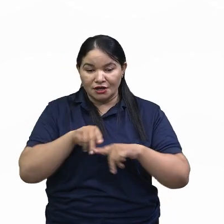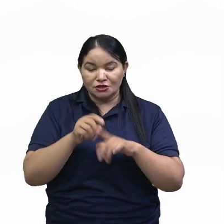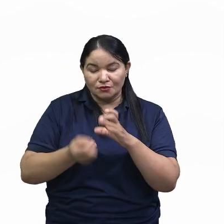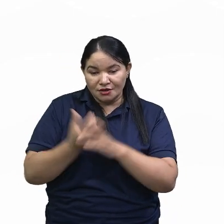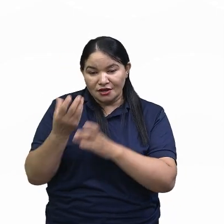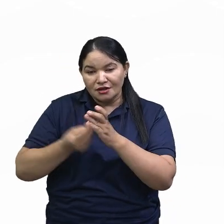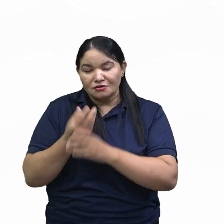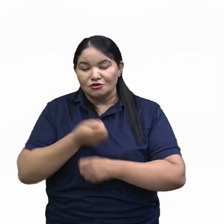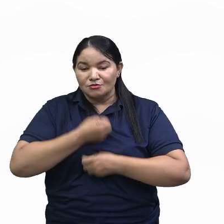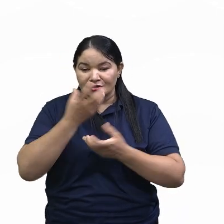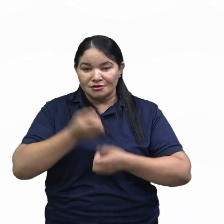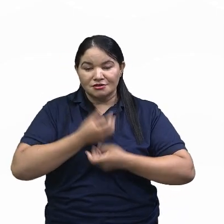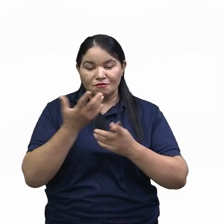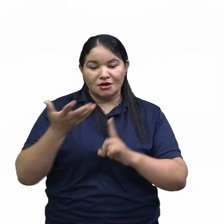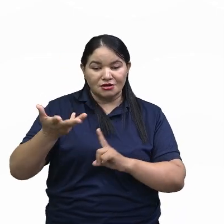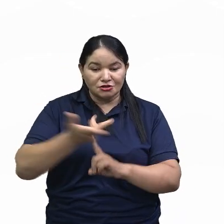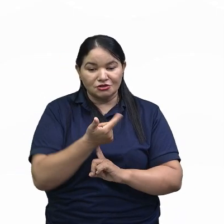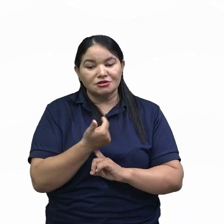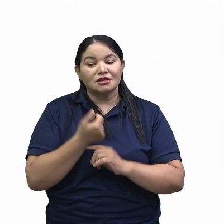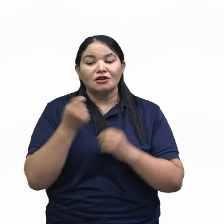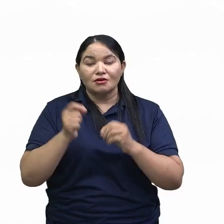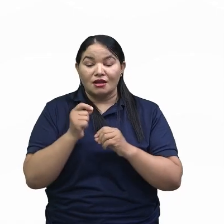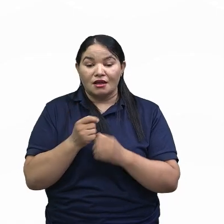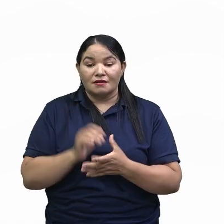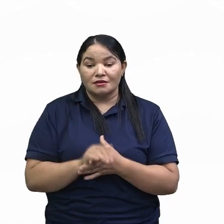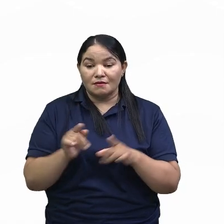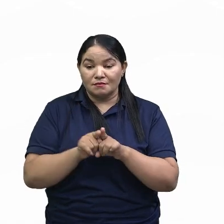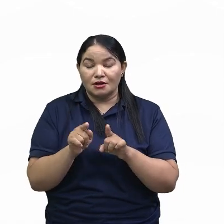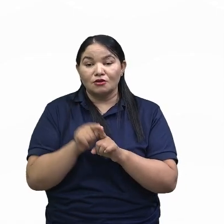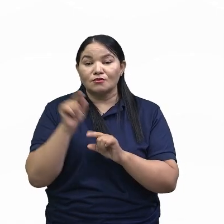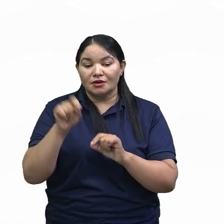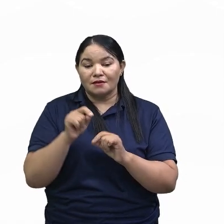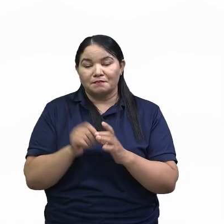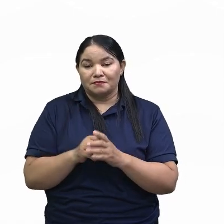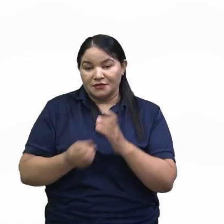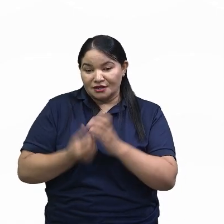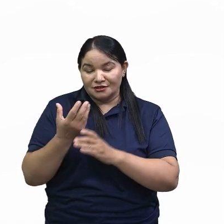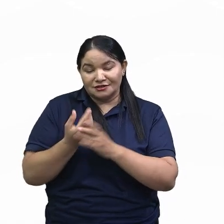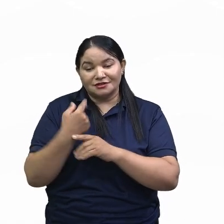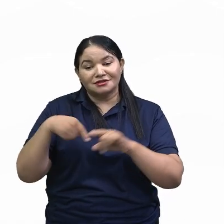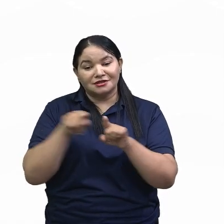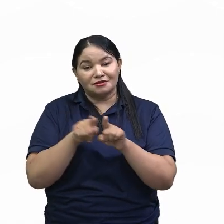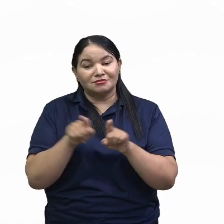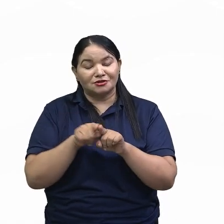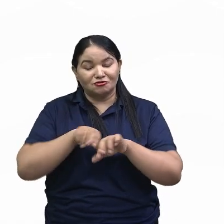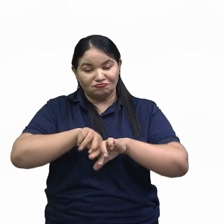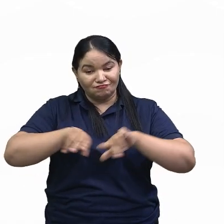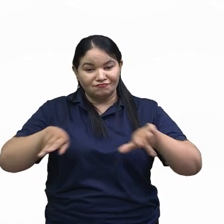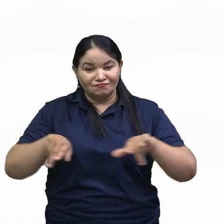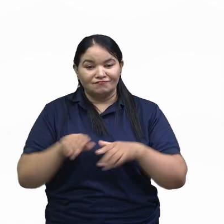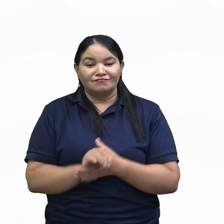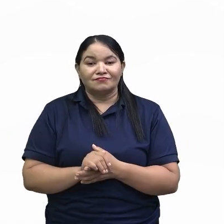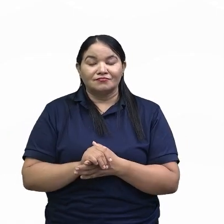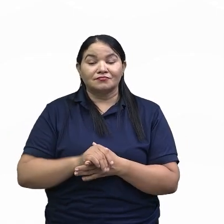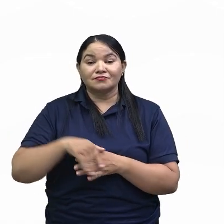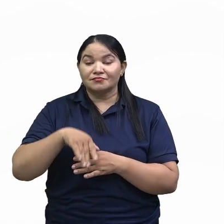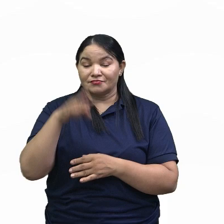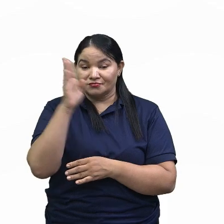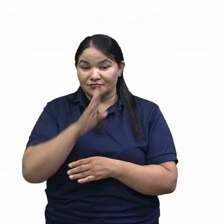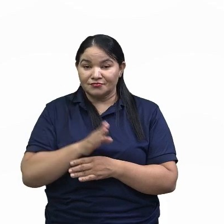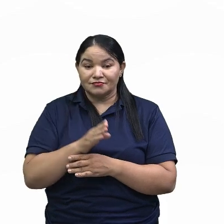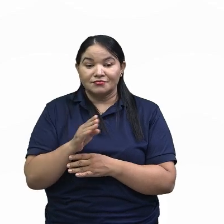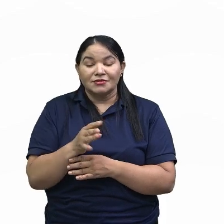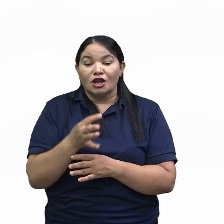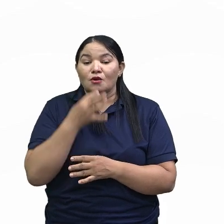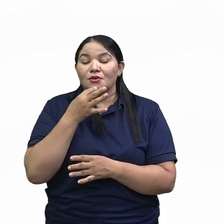criando expressões artísticas que são, ao mesmo tempo, originais e diversas. E o Brasil, que é bastante